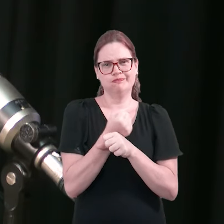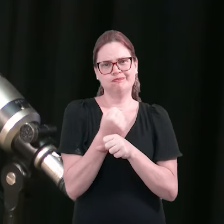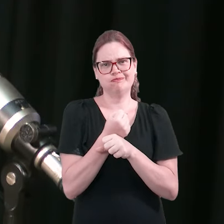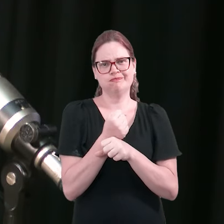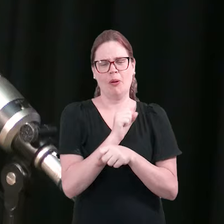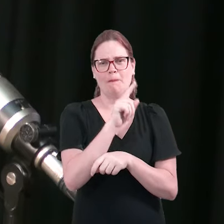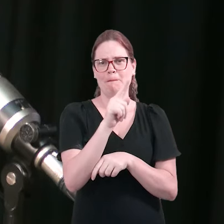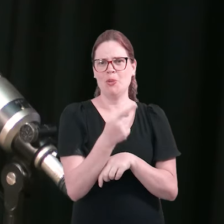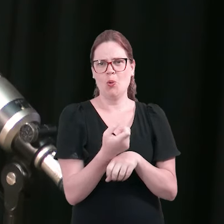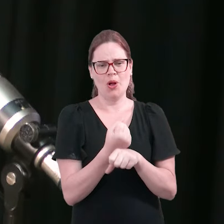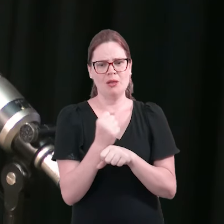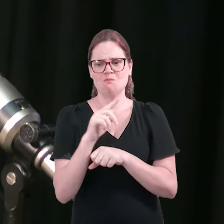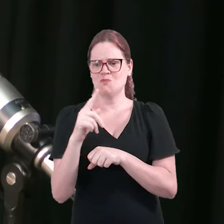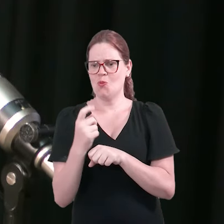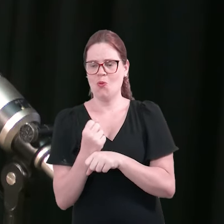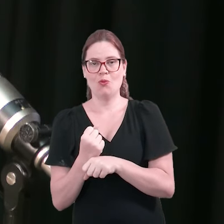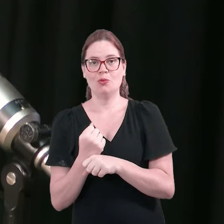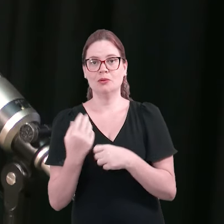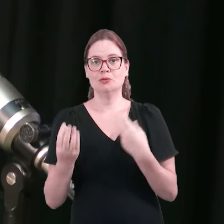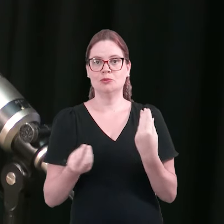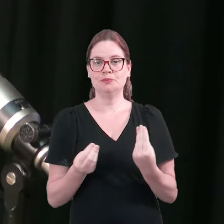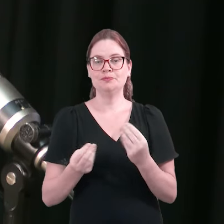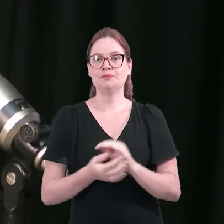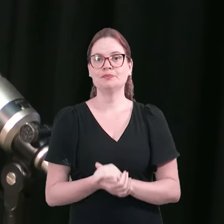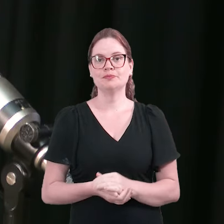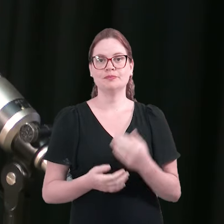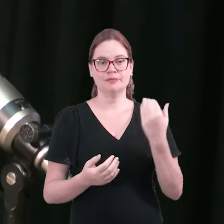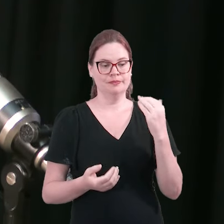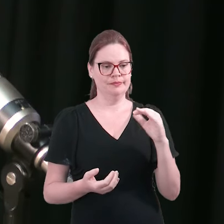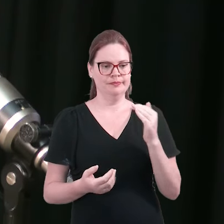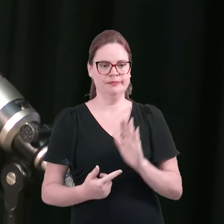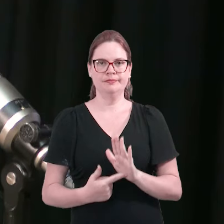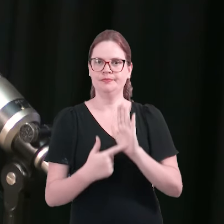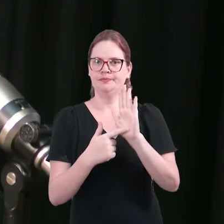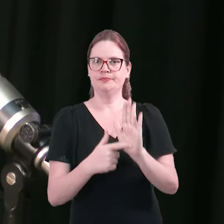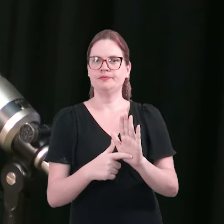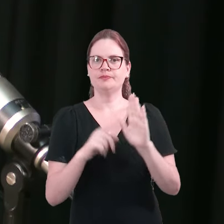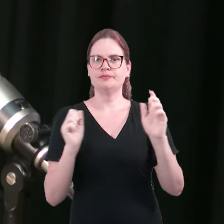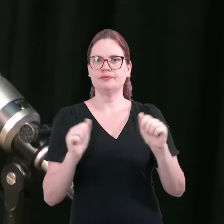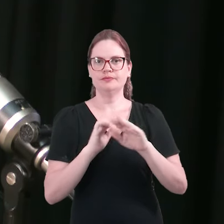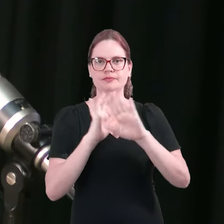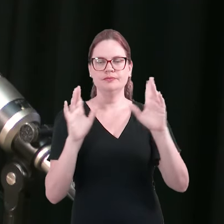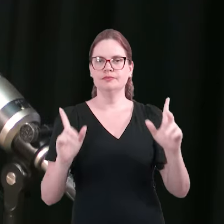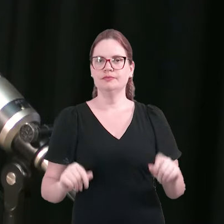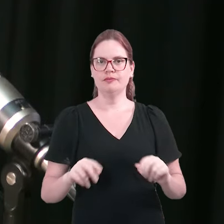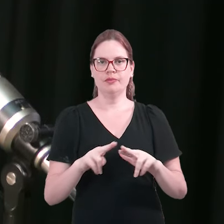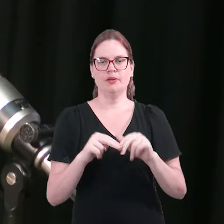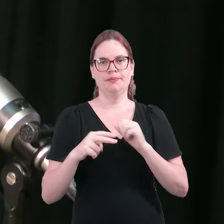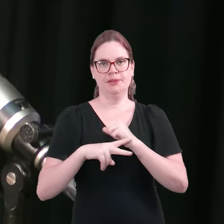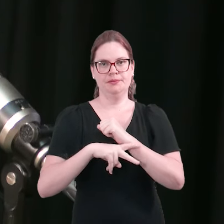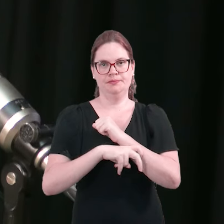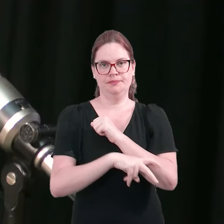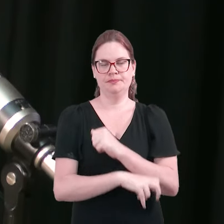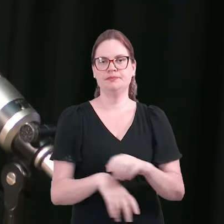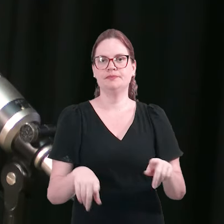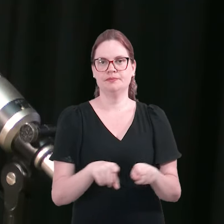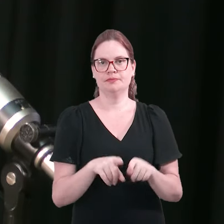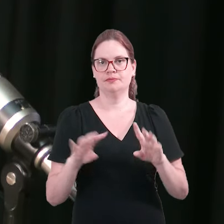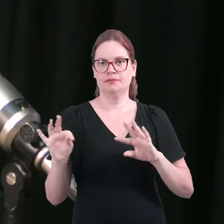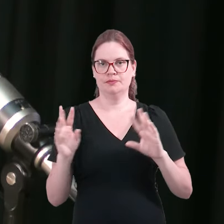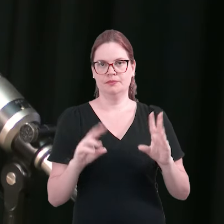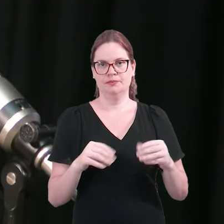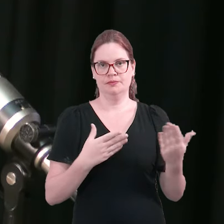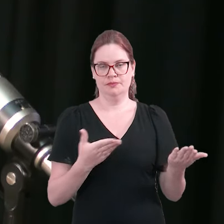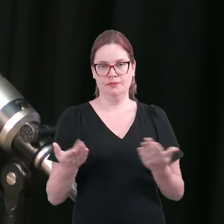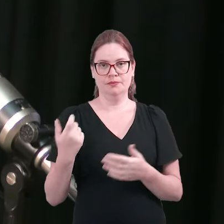milênios. Vamos ver como que a ciência ela consegue mostrar isso pelas evidências, pela arqueologia. Estamos aqui